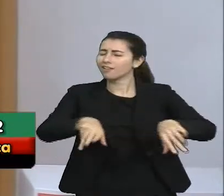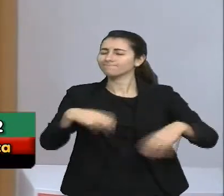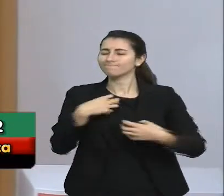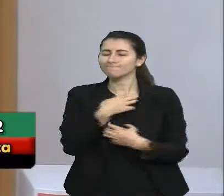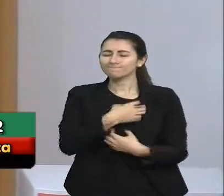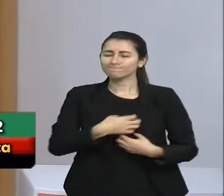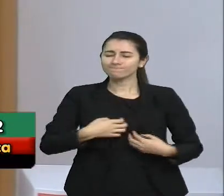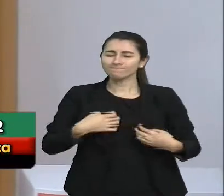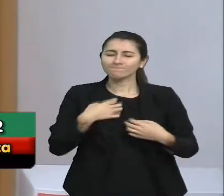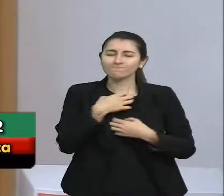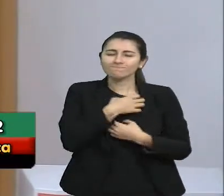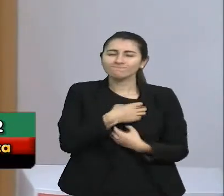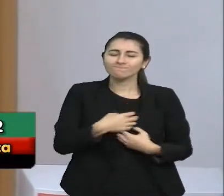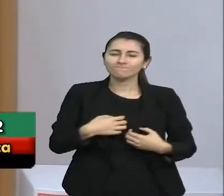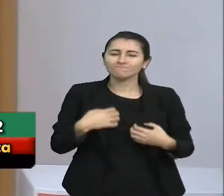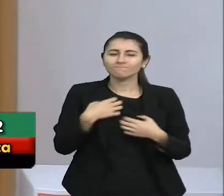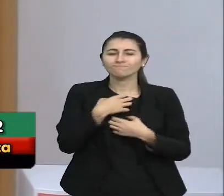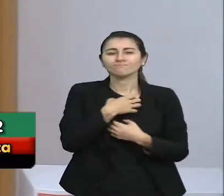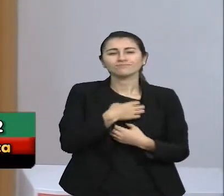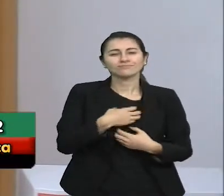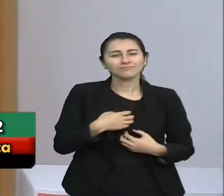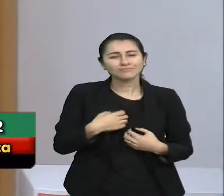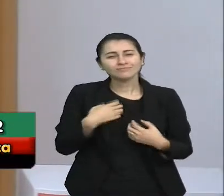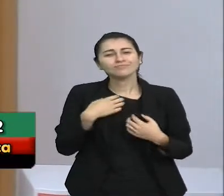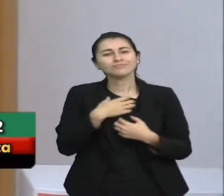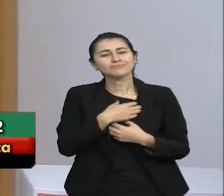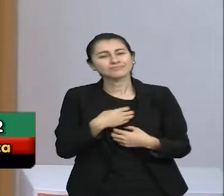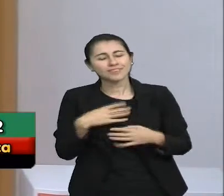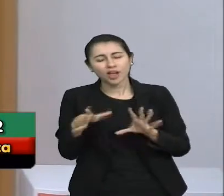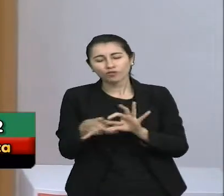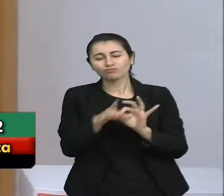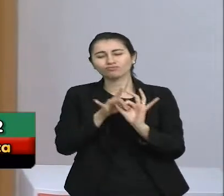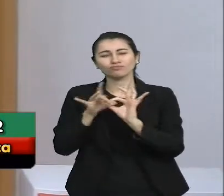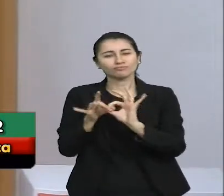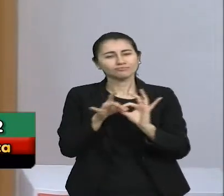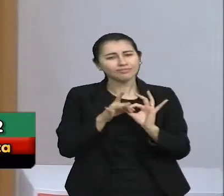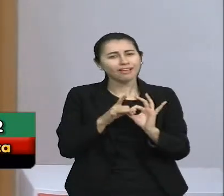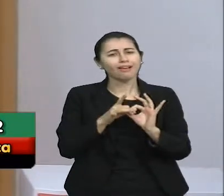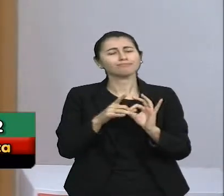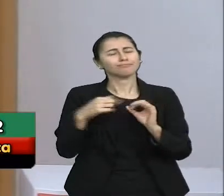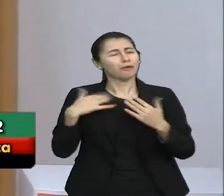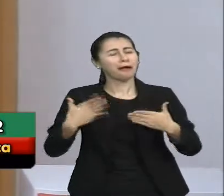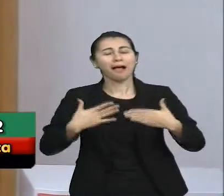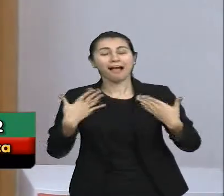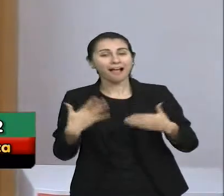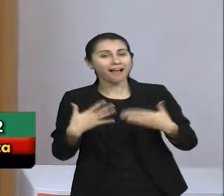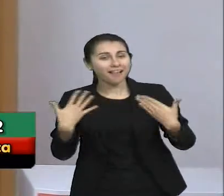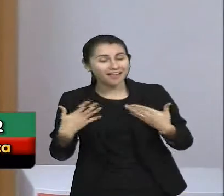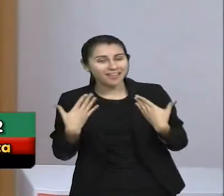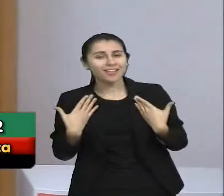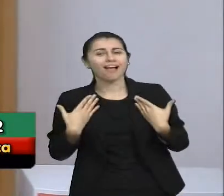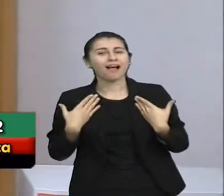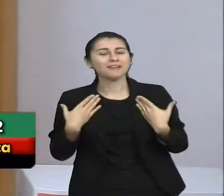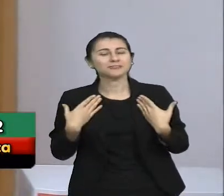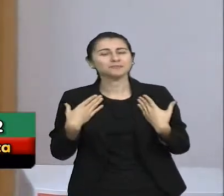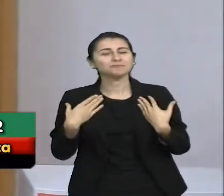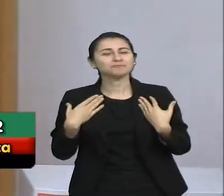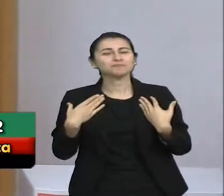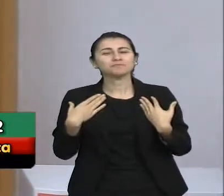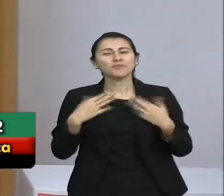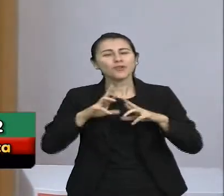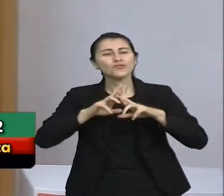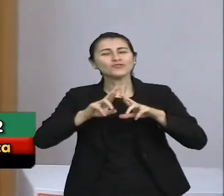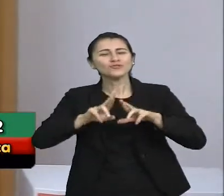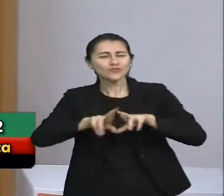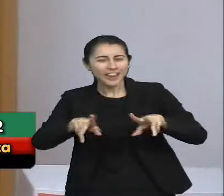de muitas energias que acabam congregando nessa noite. Foi uma alegria. Diferente da querida Vânia, eu estou mais ao